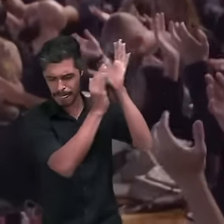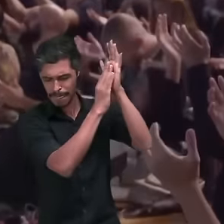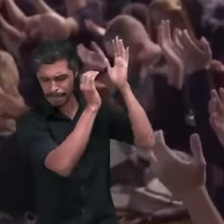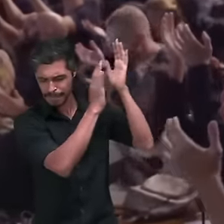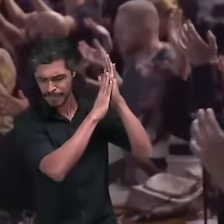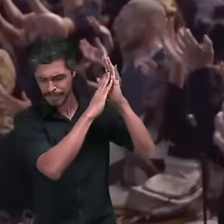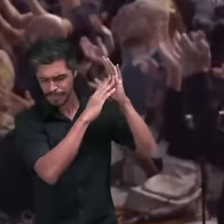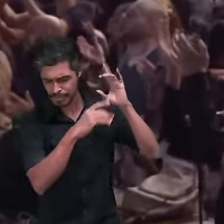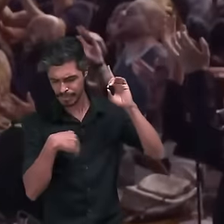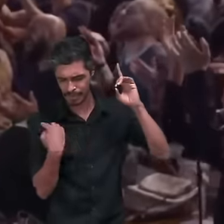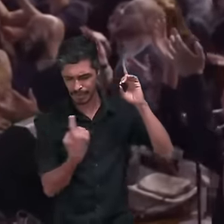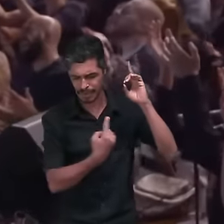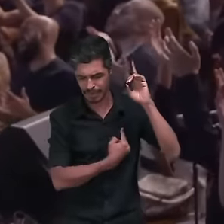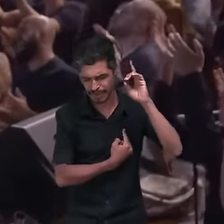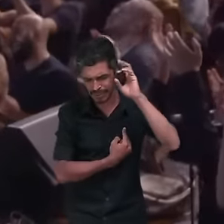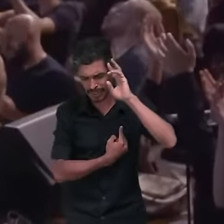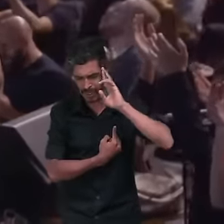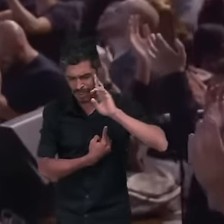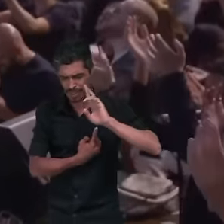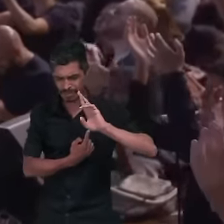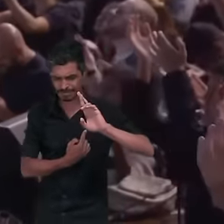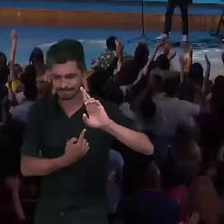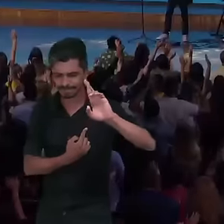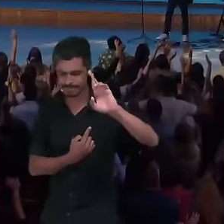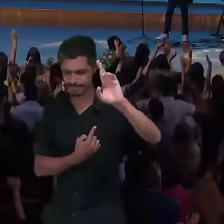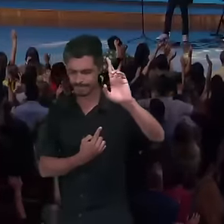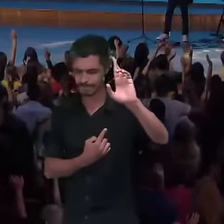louvor ao